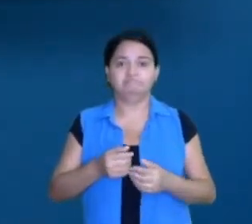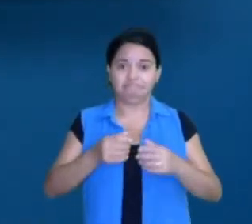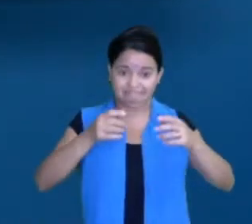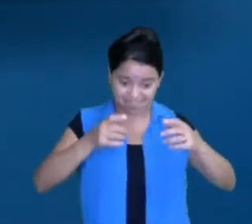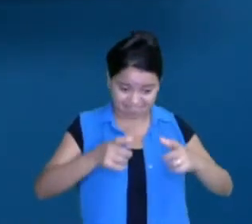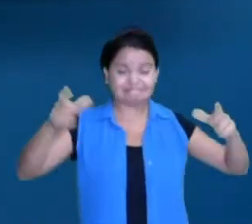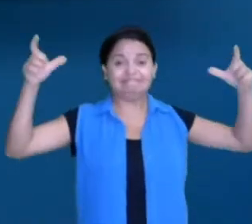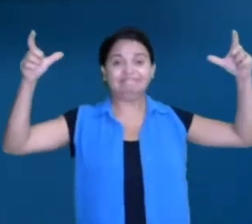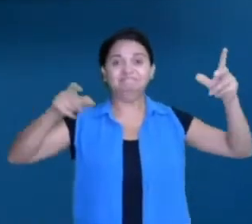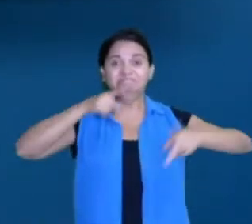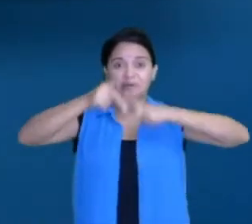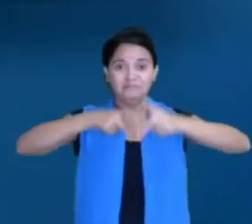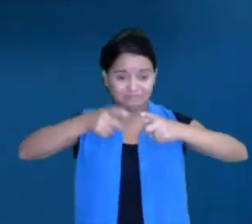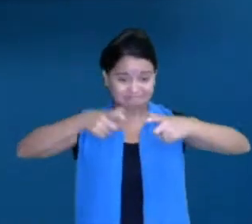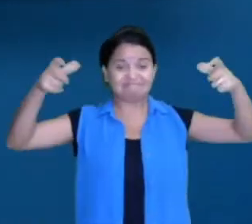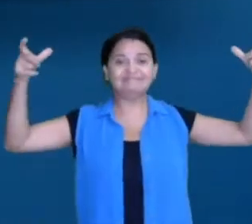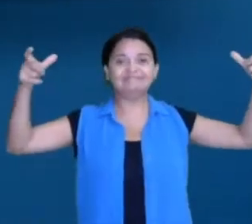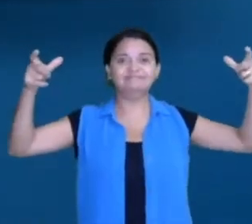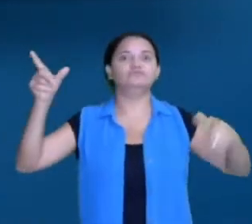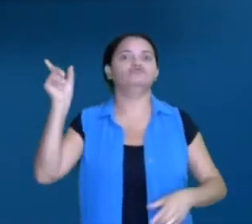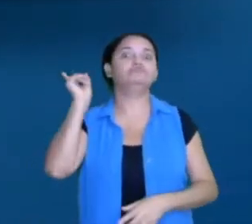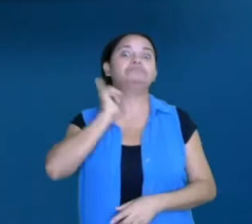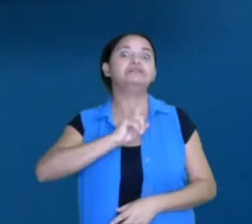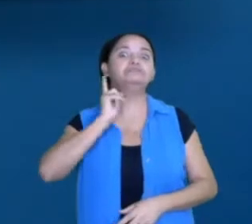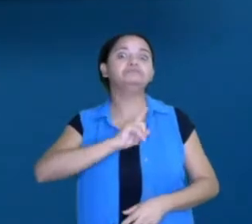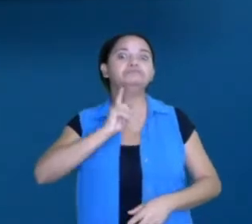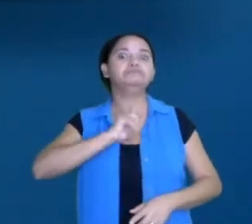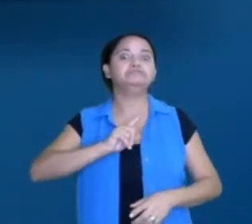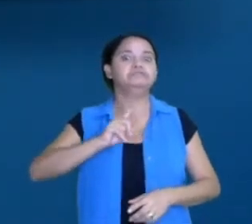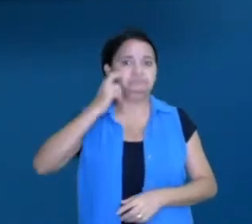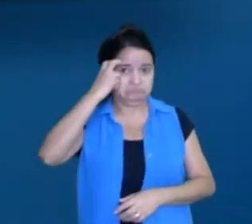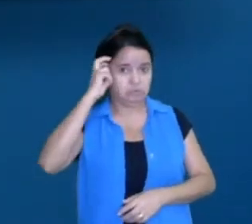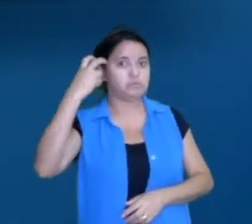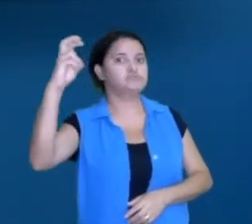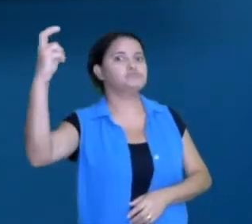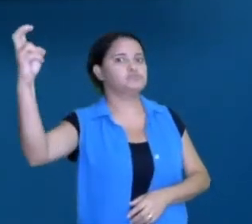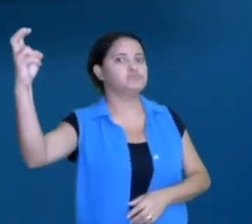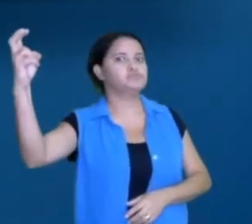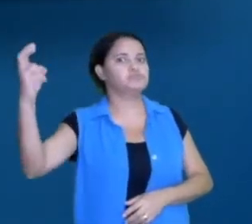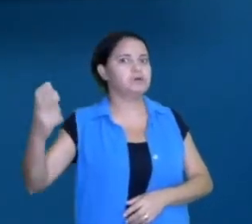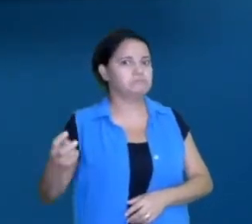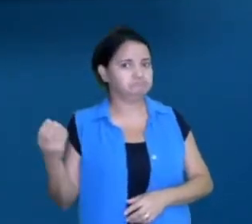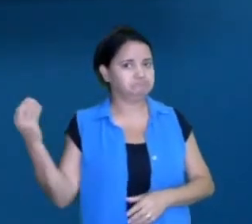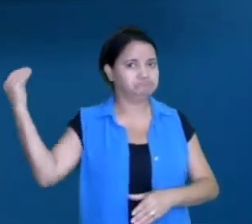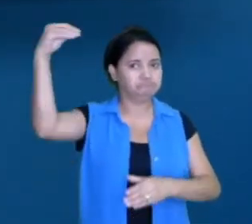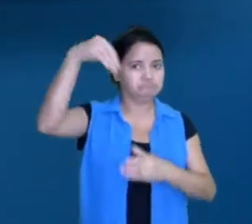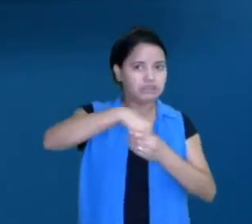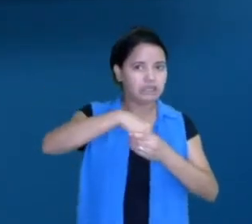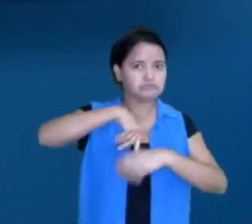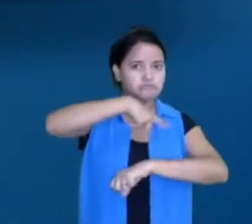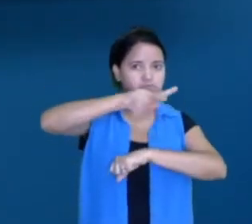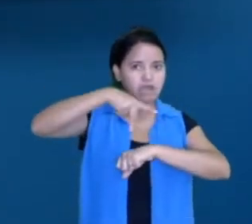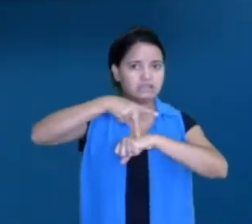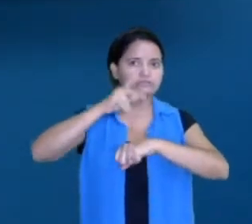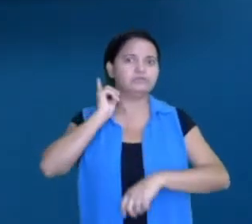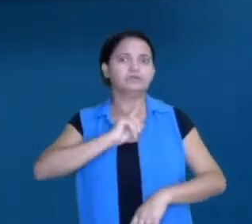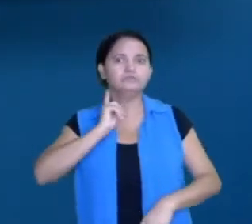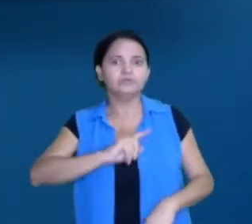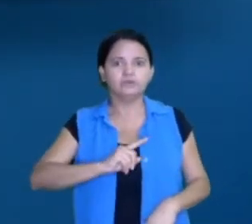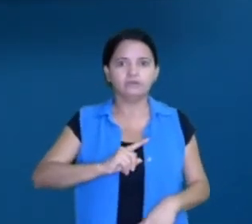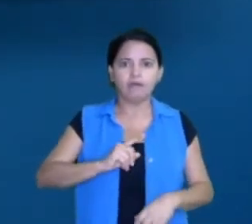nação, que toma conta do mundo em relação à cultura, que qualquer coisa que acontece nos Estados Unidos chama a atenção do